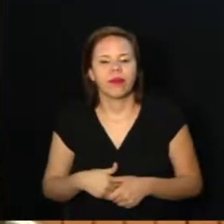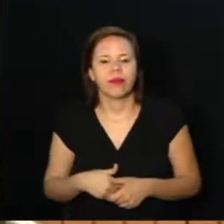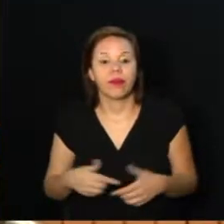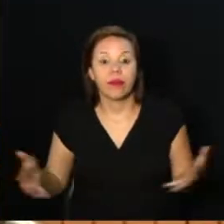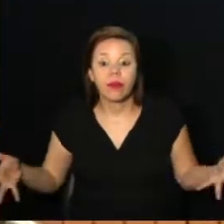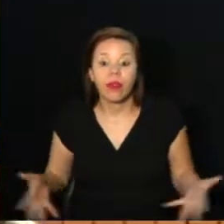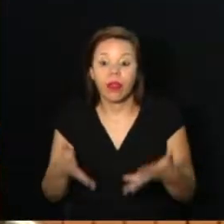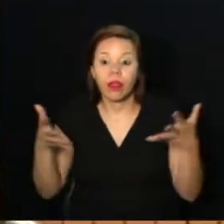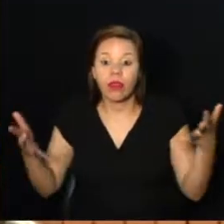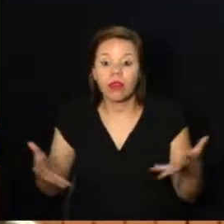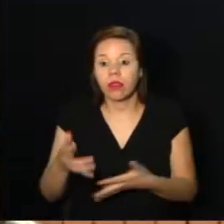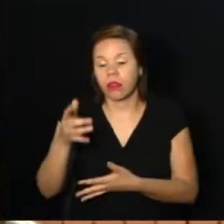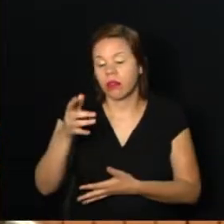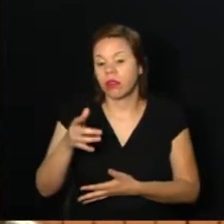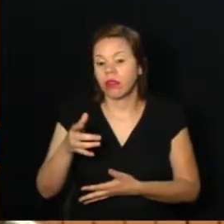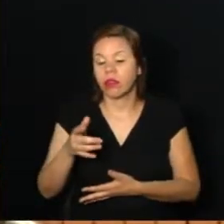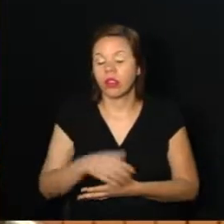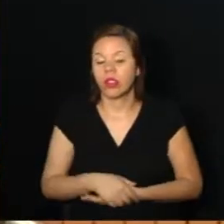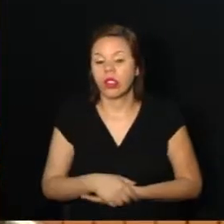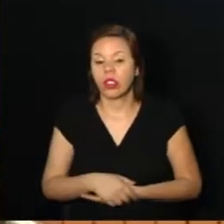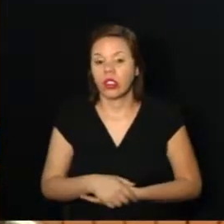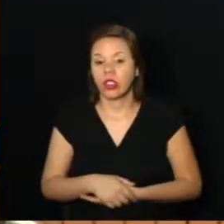da conscientização do autismo.